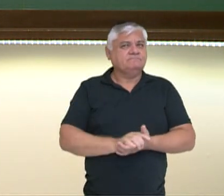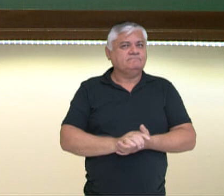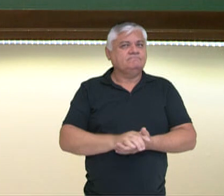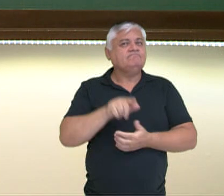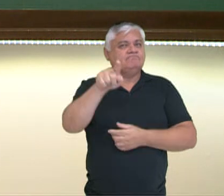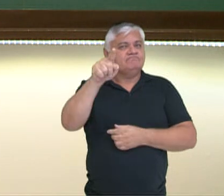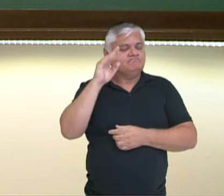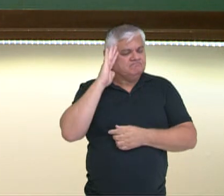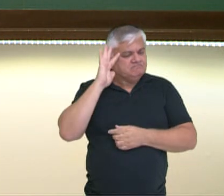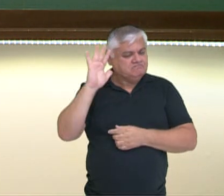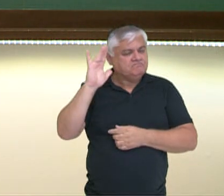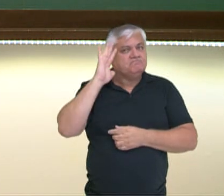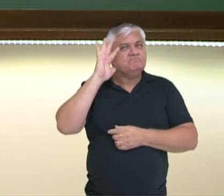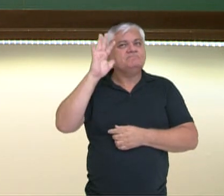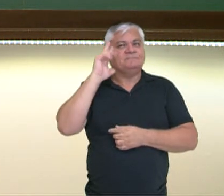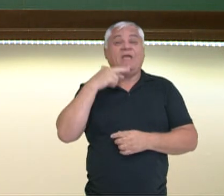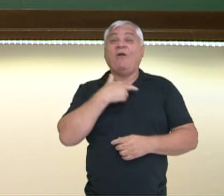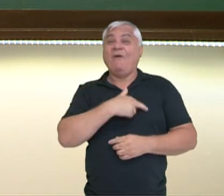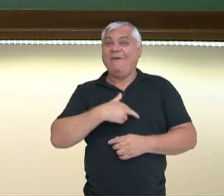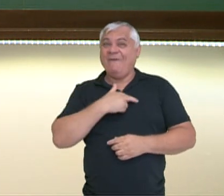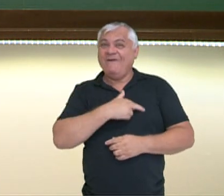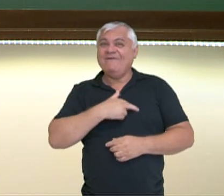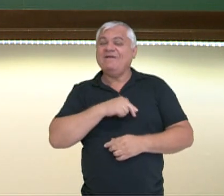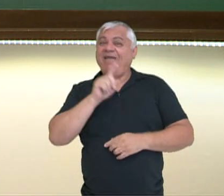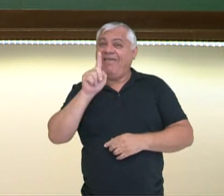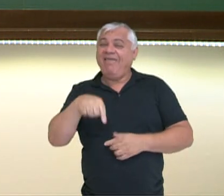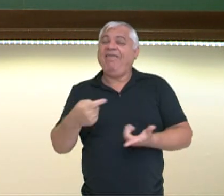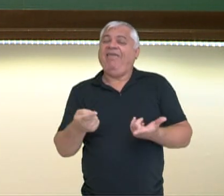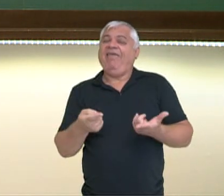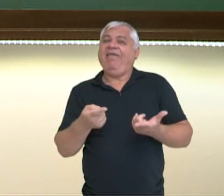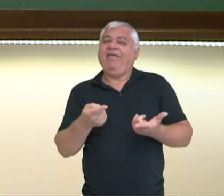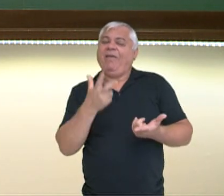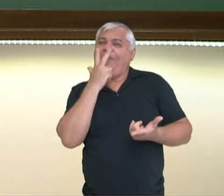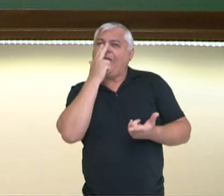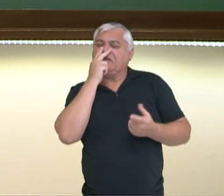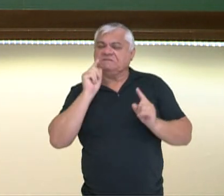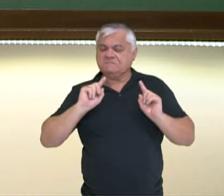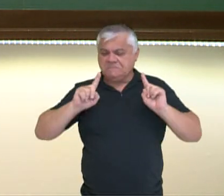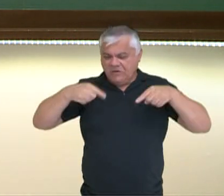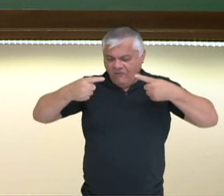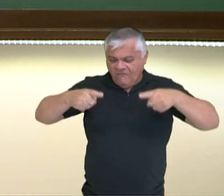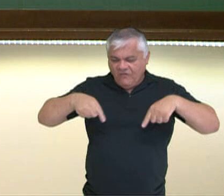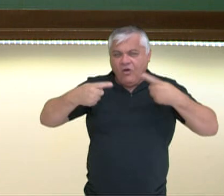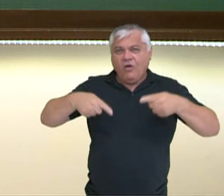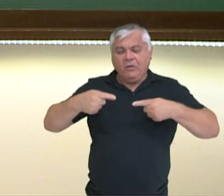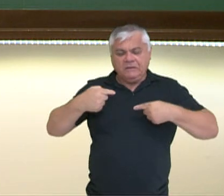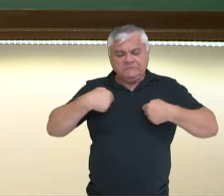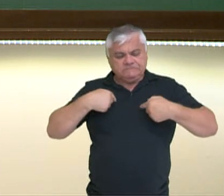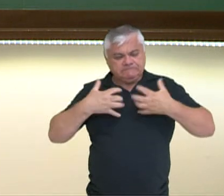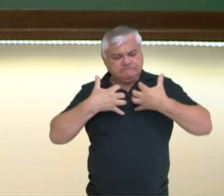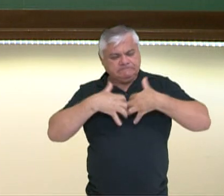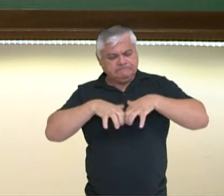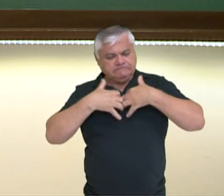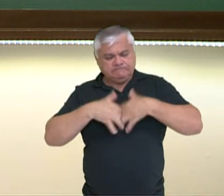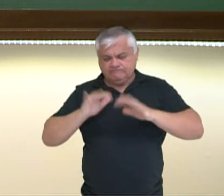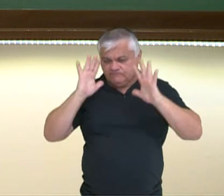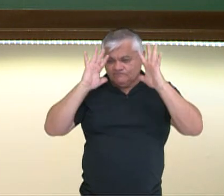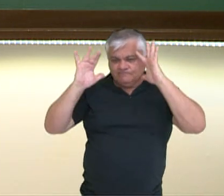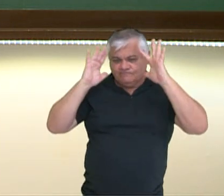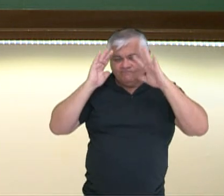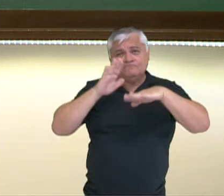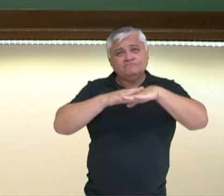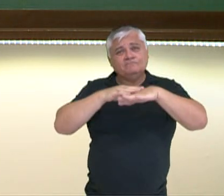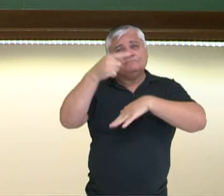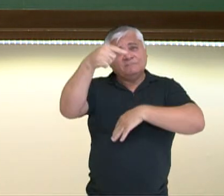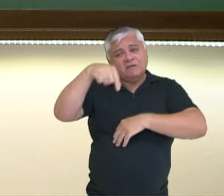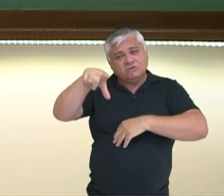Pensa, os romances suscitam em nós algumas reflexões. Escolha um romance para